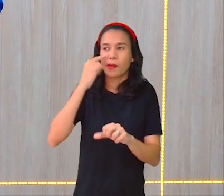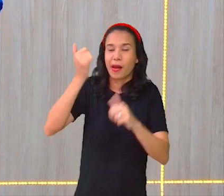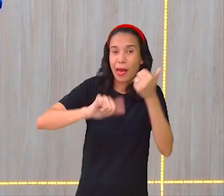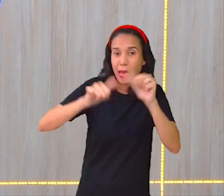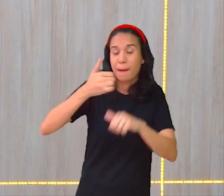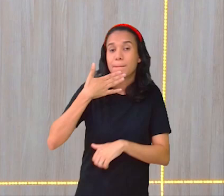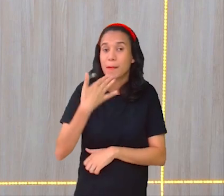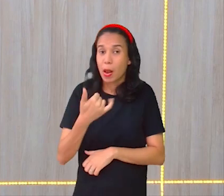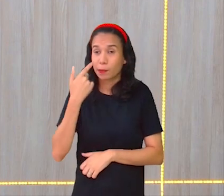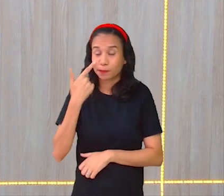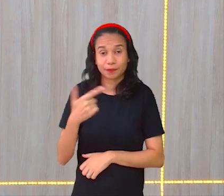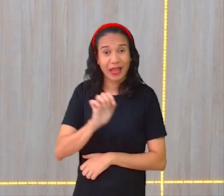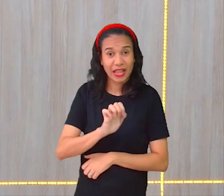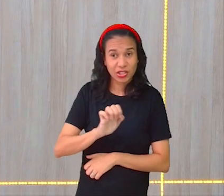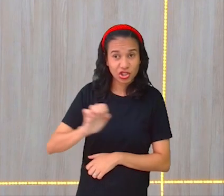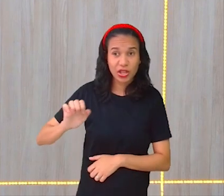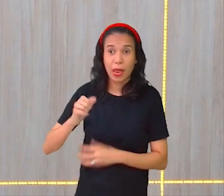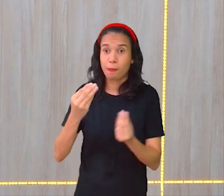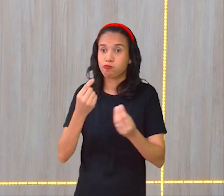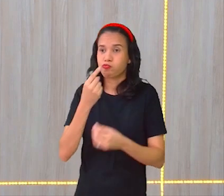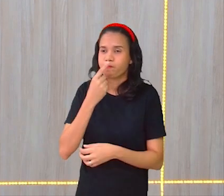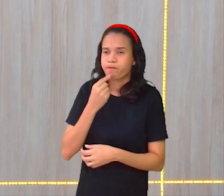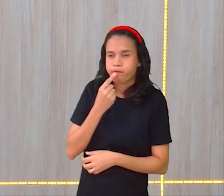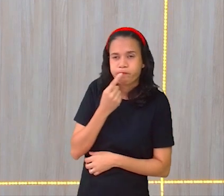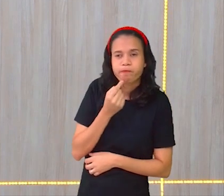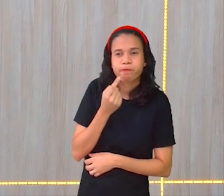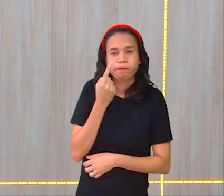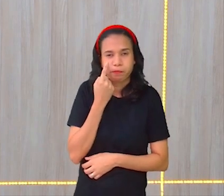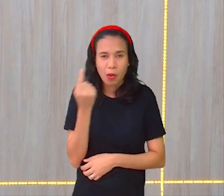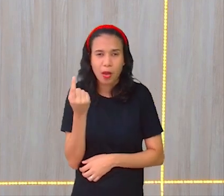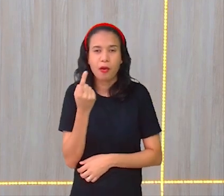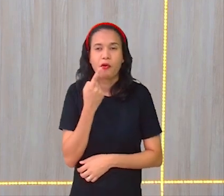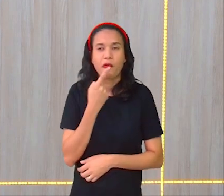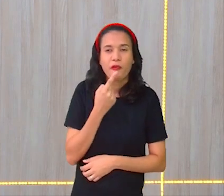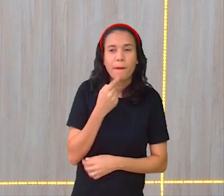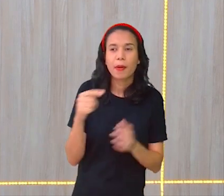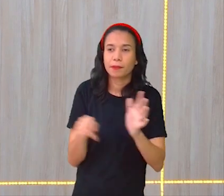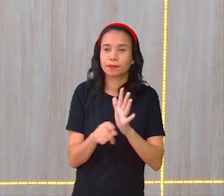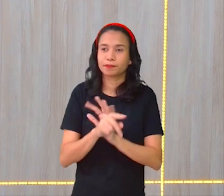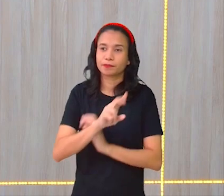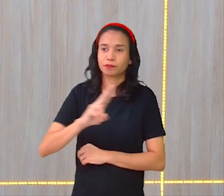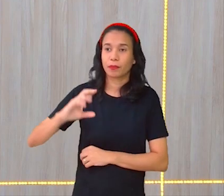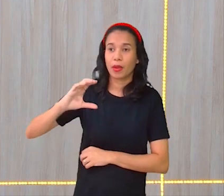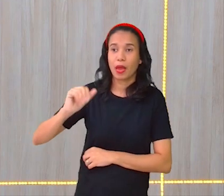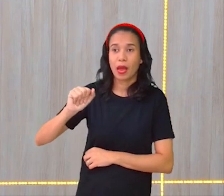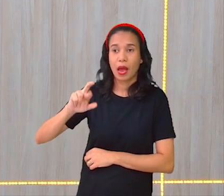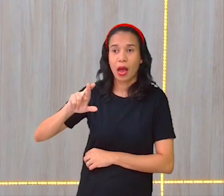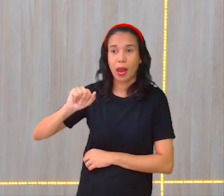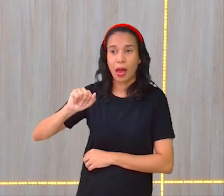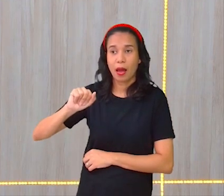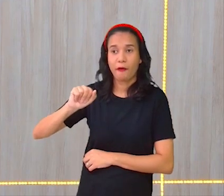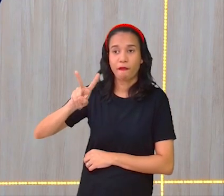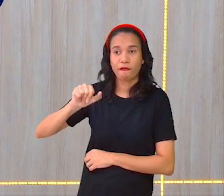melhor. A imagem da esquerda, que está bem vermelha, né, que é uma obra do Caravaggio. A gente